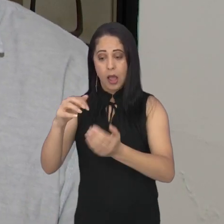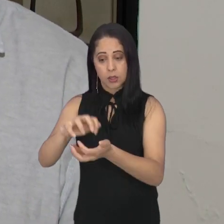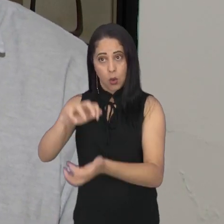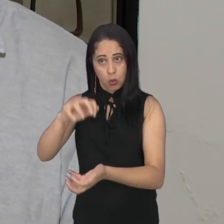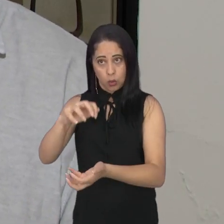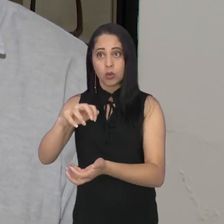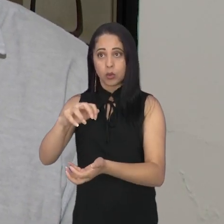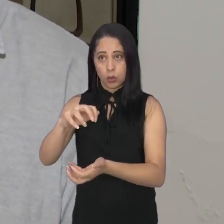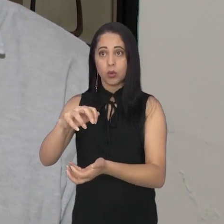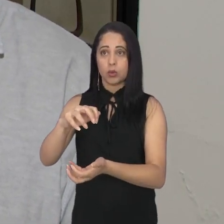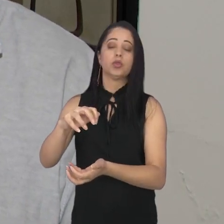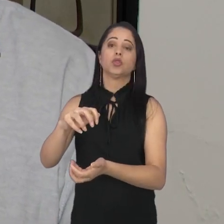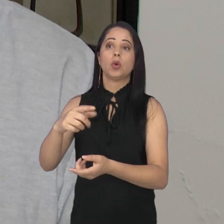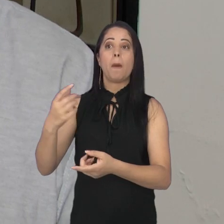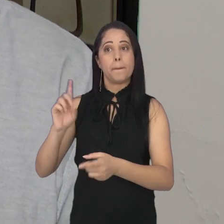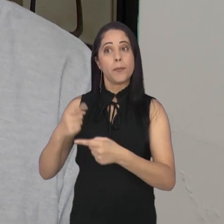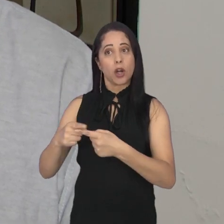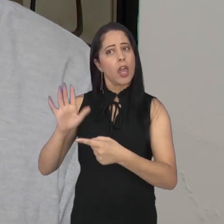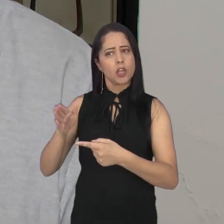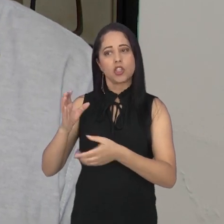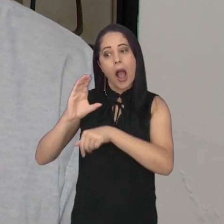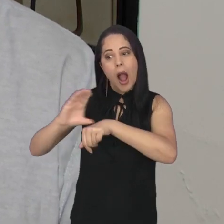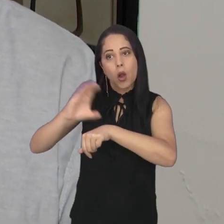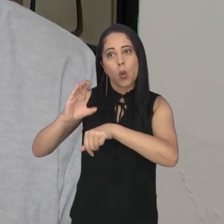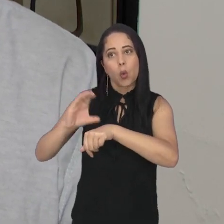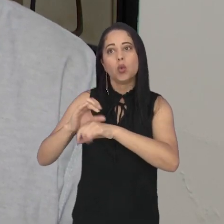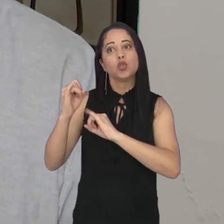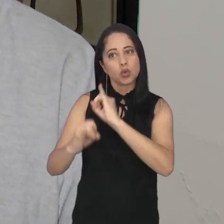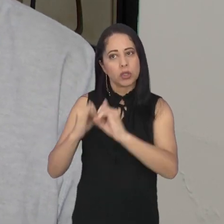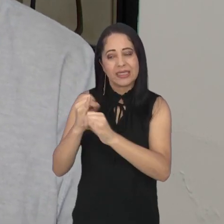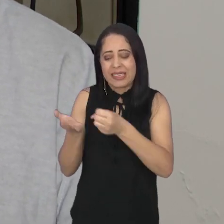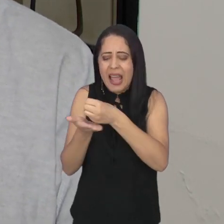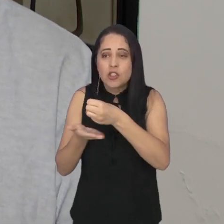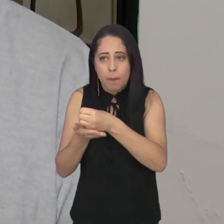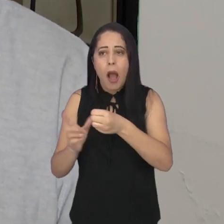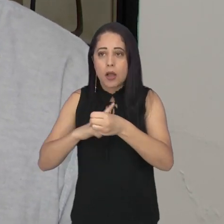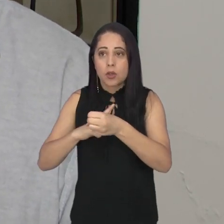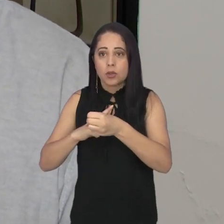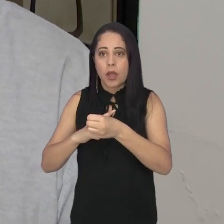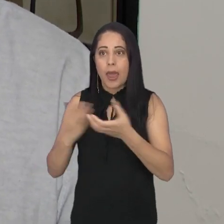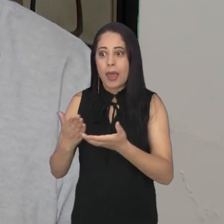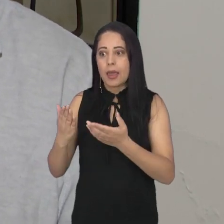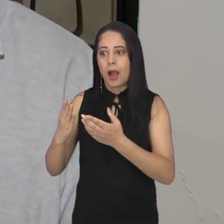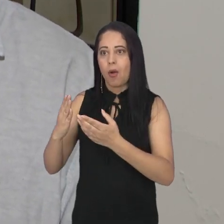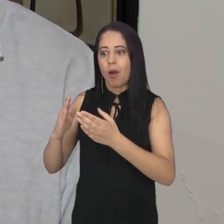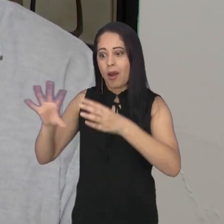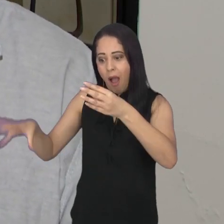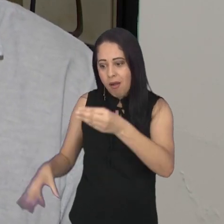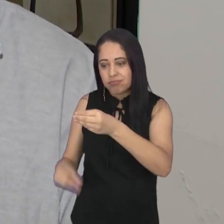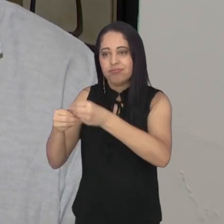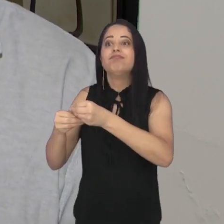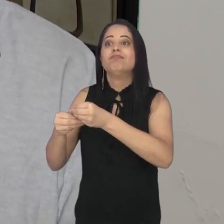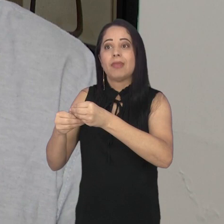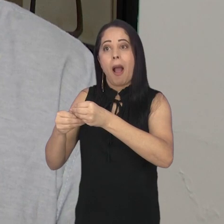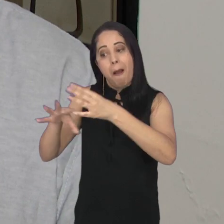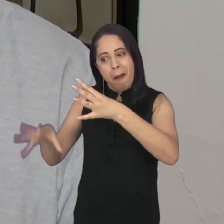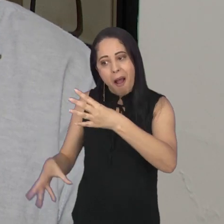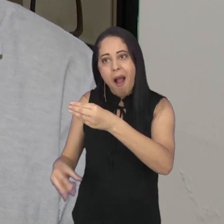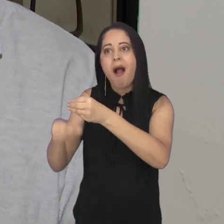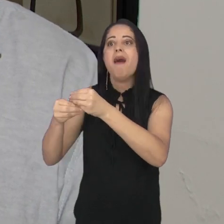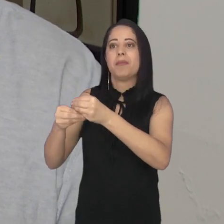própria estrutura da Casa do Idoso, já tem o curso de informática básica lá, é só fazer uma